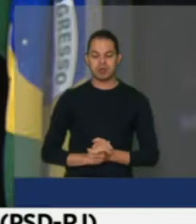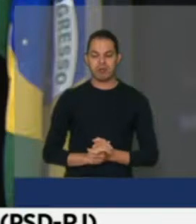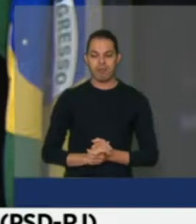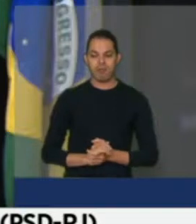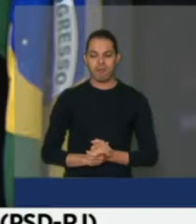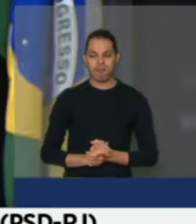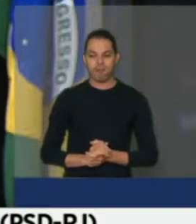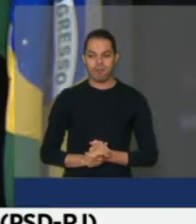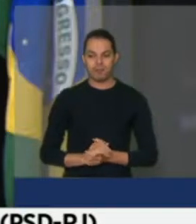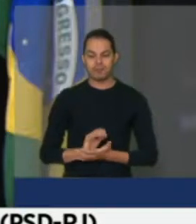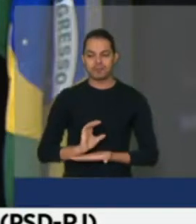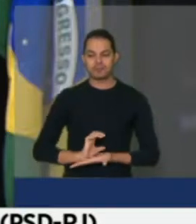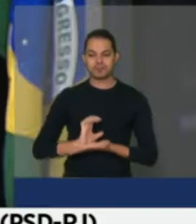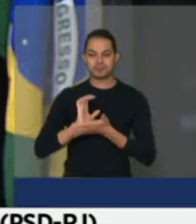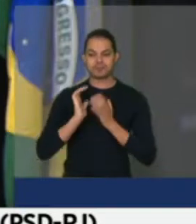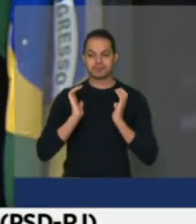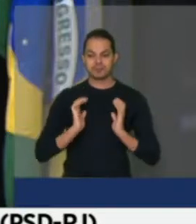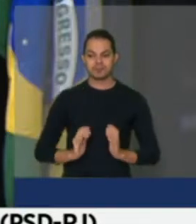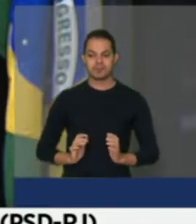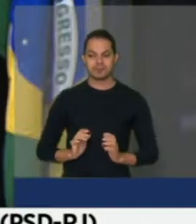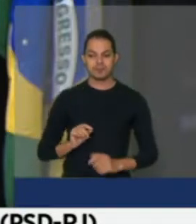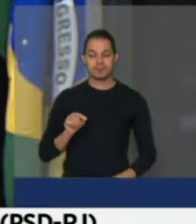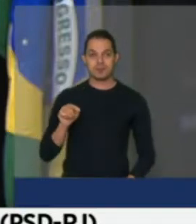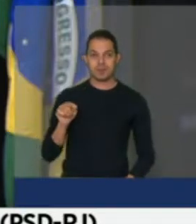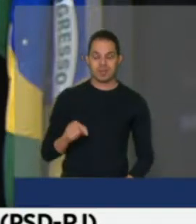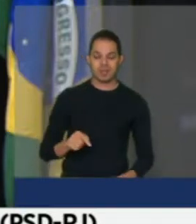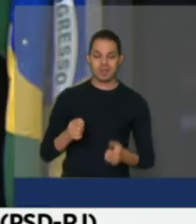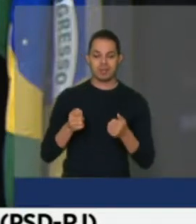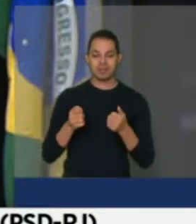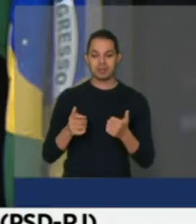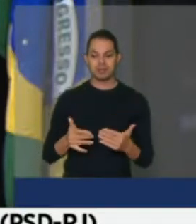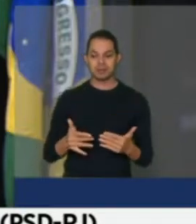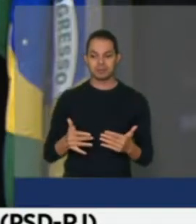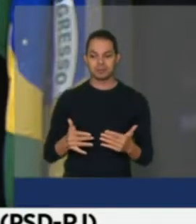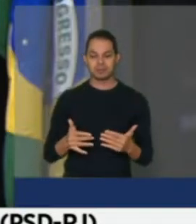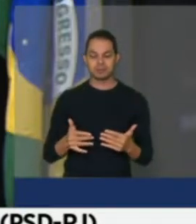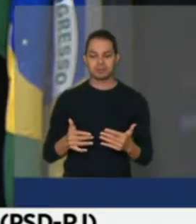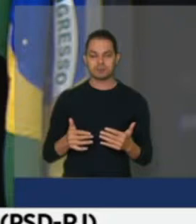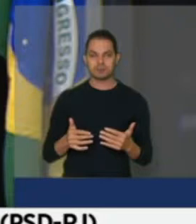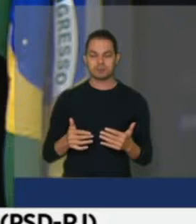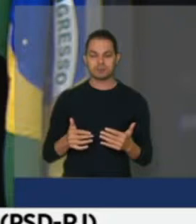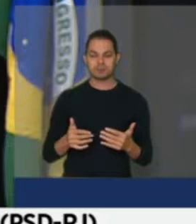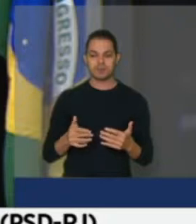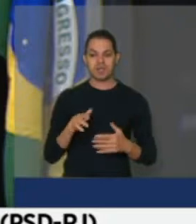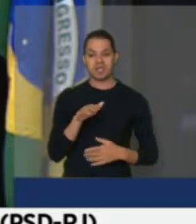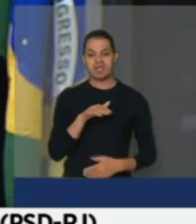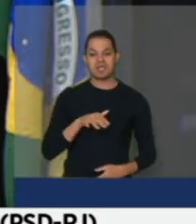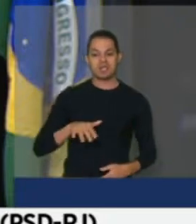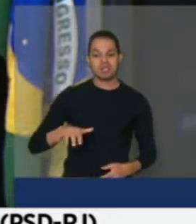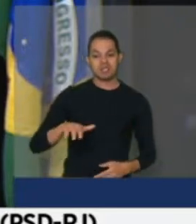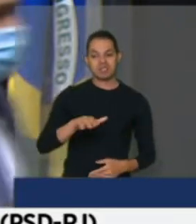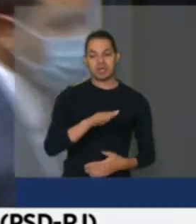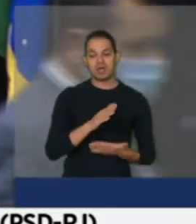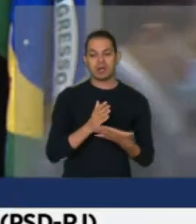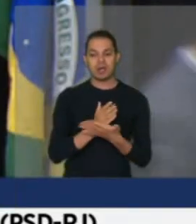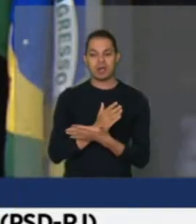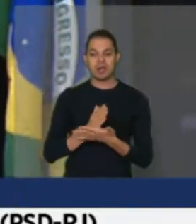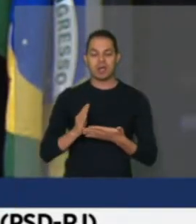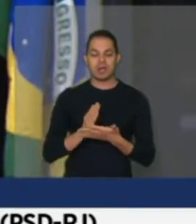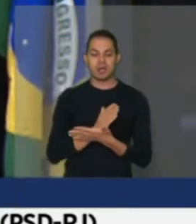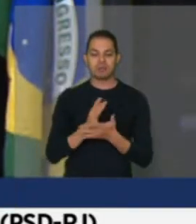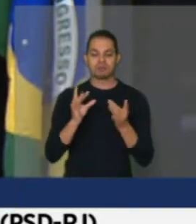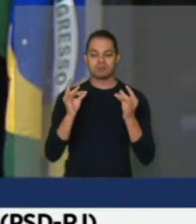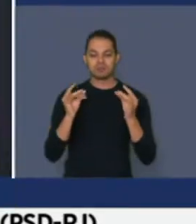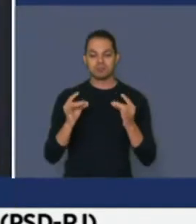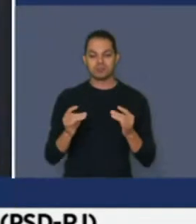do Conselho de Ética. Aqui trarei uma abordagem geral e alguns pormenores para que os